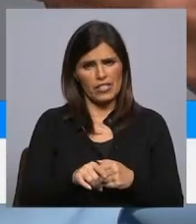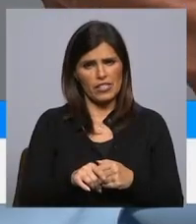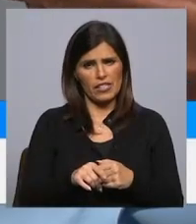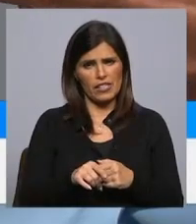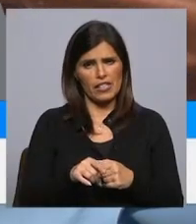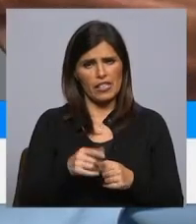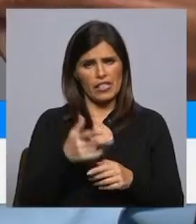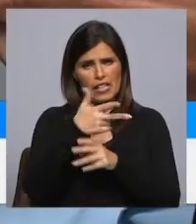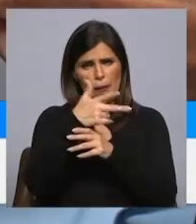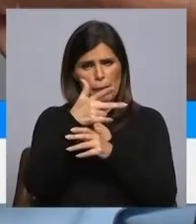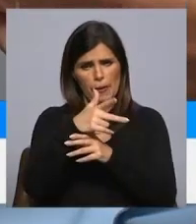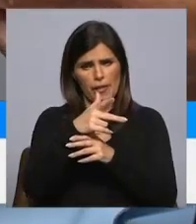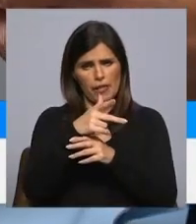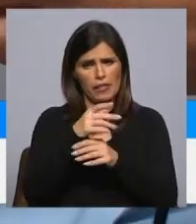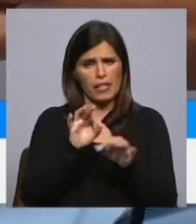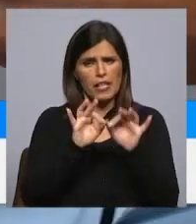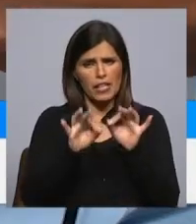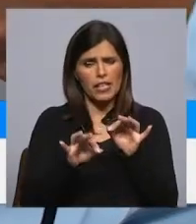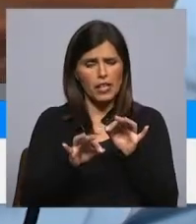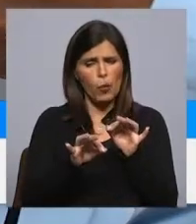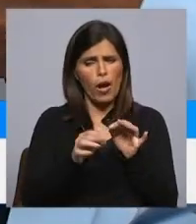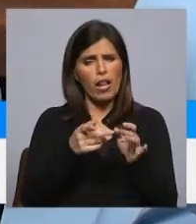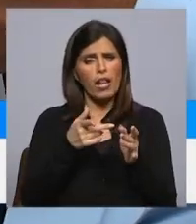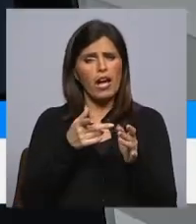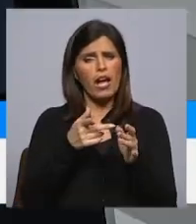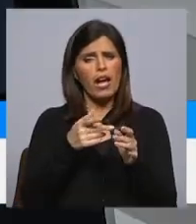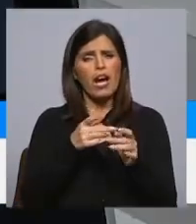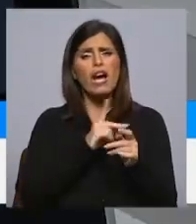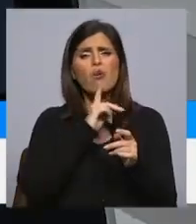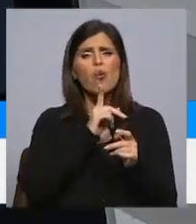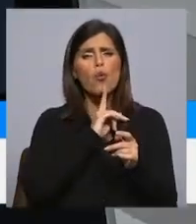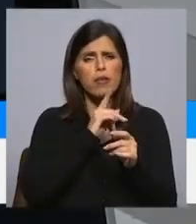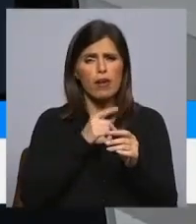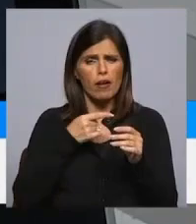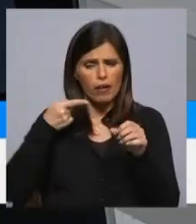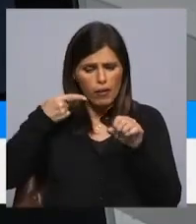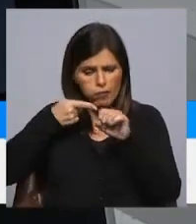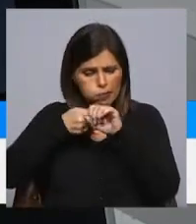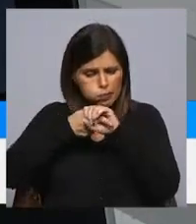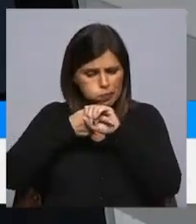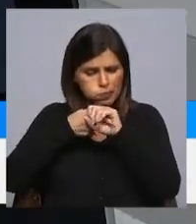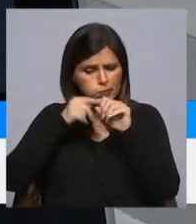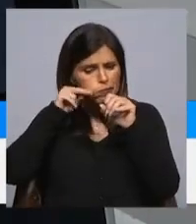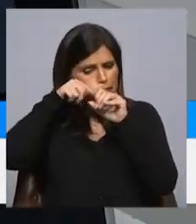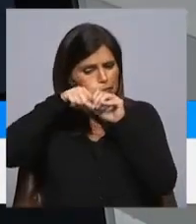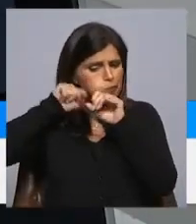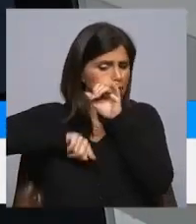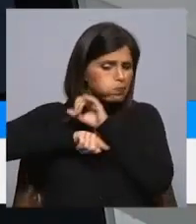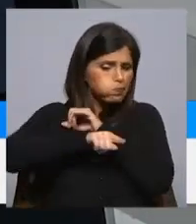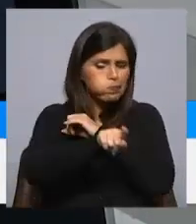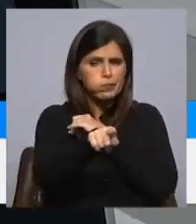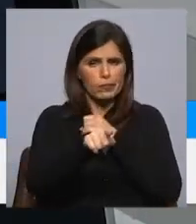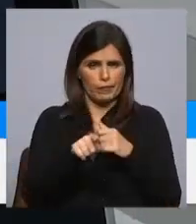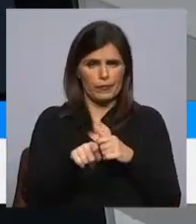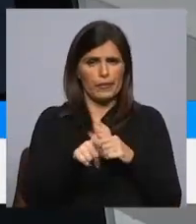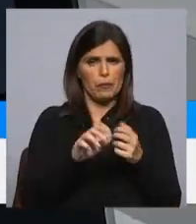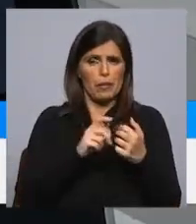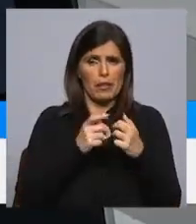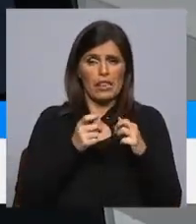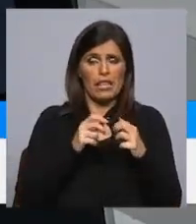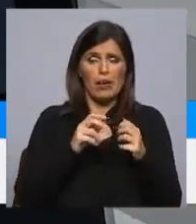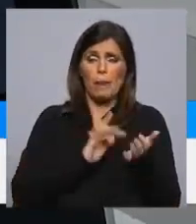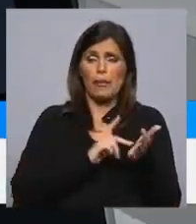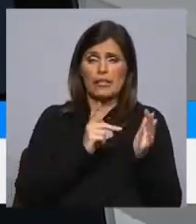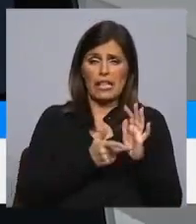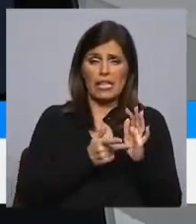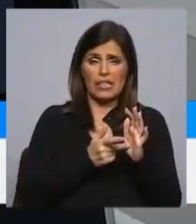agulha. E ao introduzir a câmara, podemos visualizar toda a interior do joelho. Sendo uma técnica minimamente invasiva, com anestesia